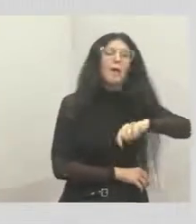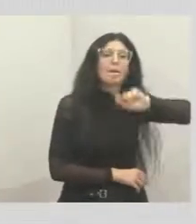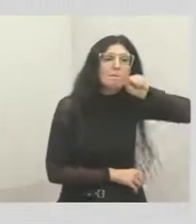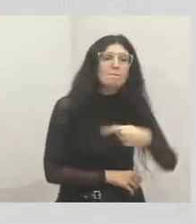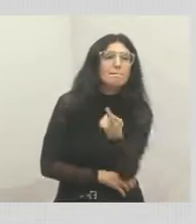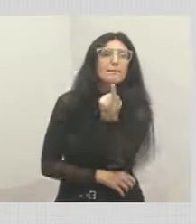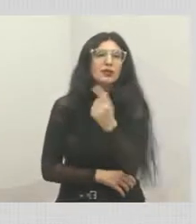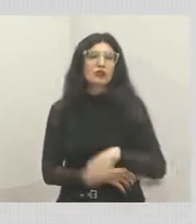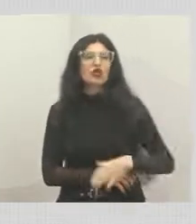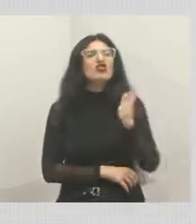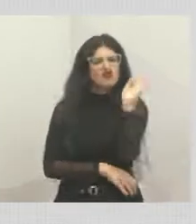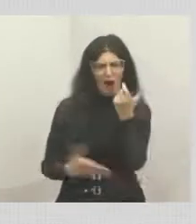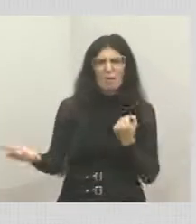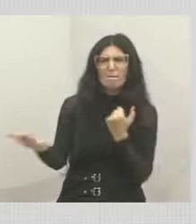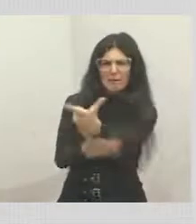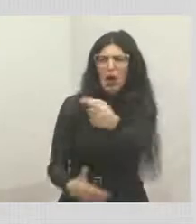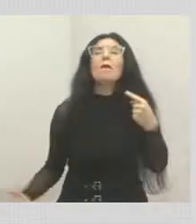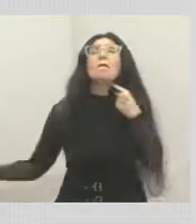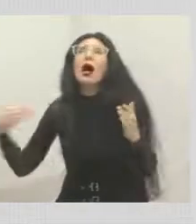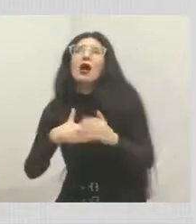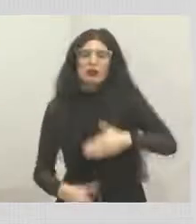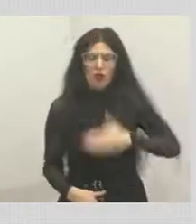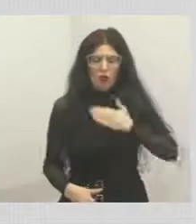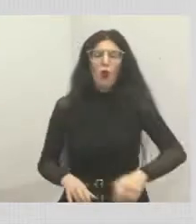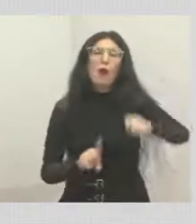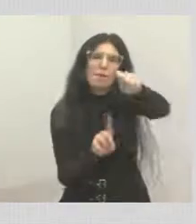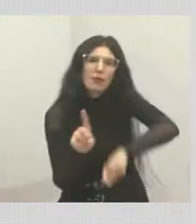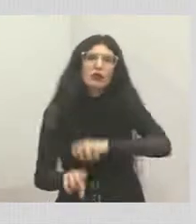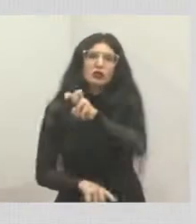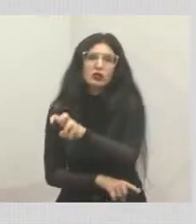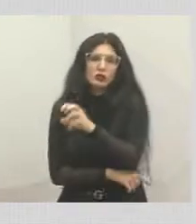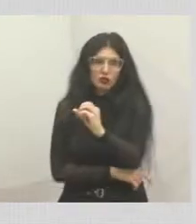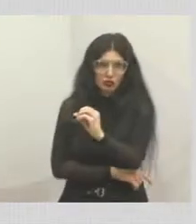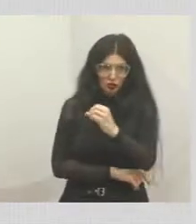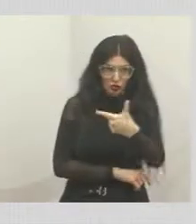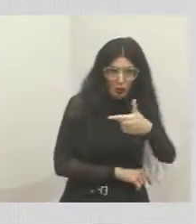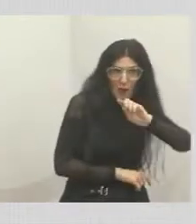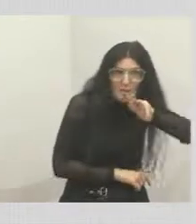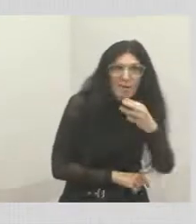897.987.000, liquidado até o segundo quadrimestre